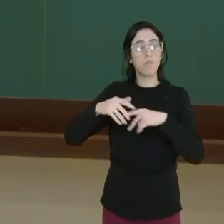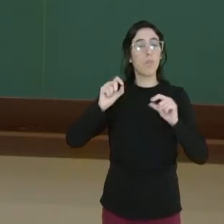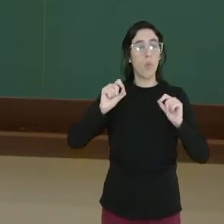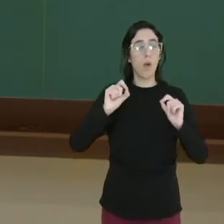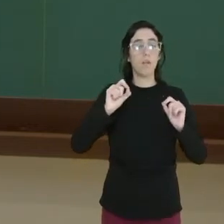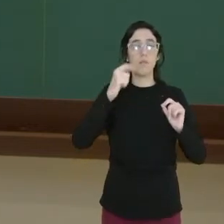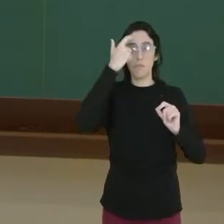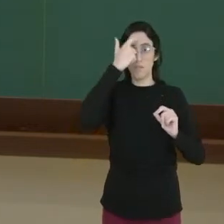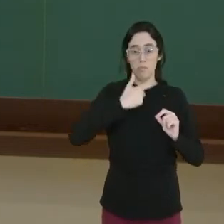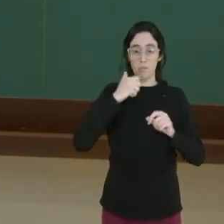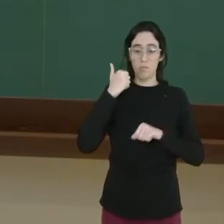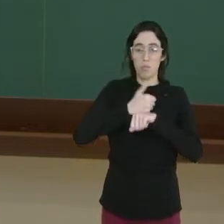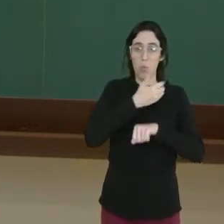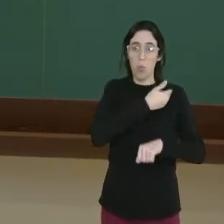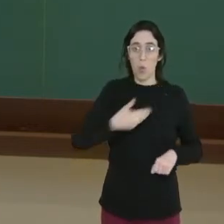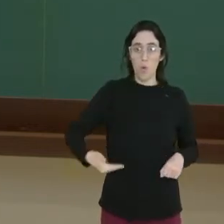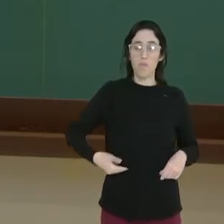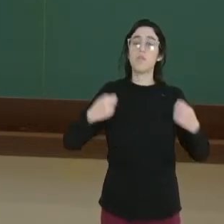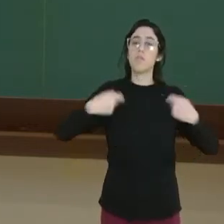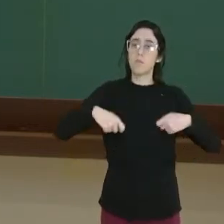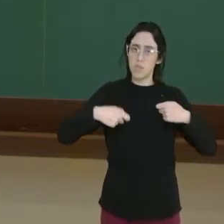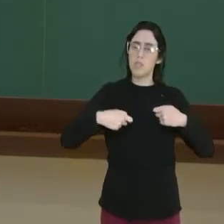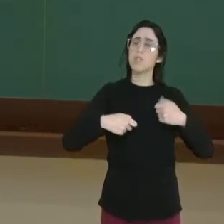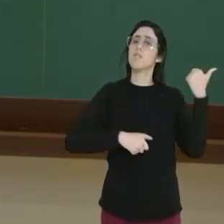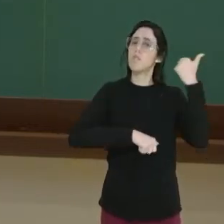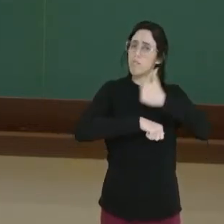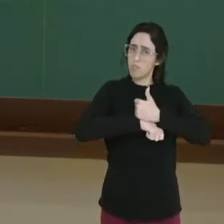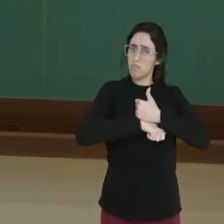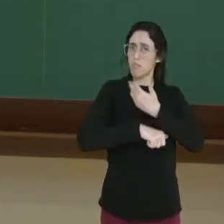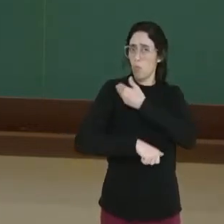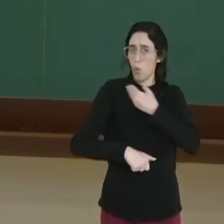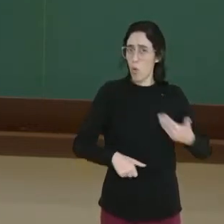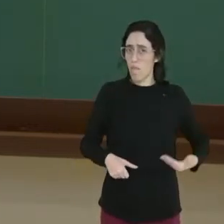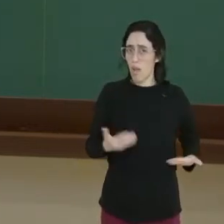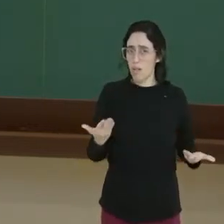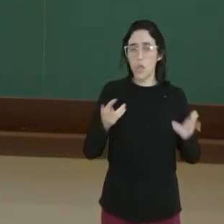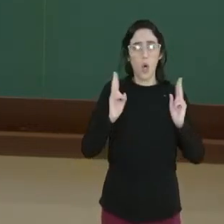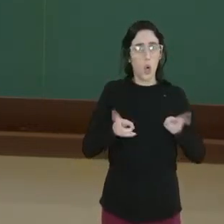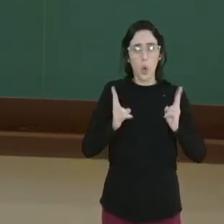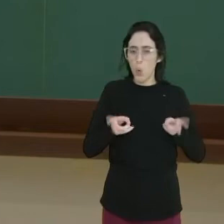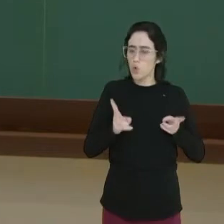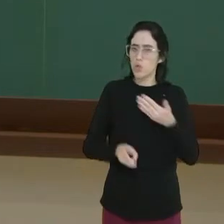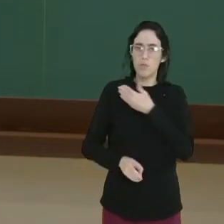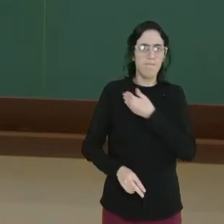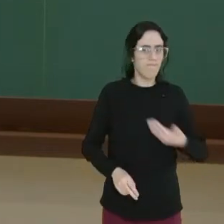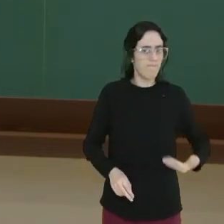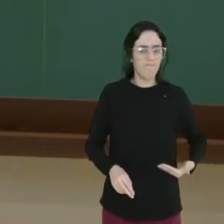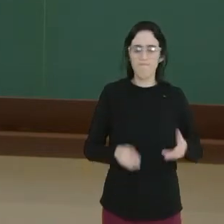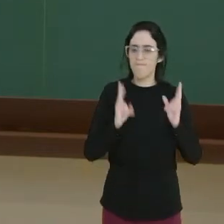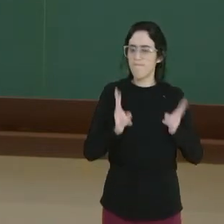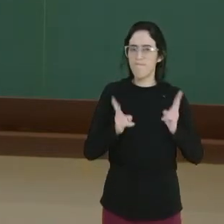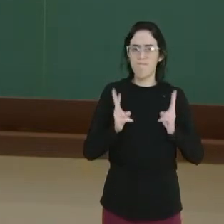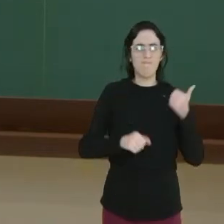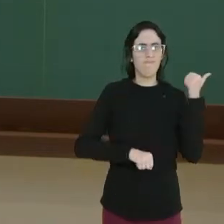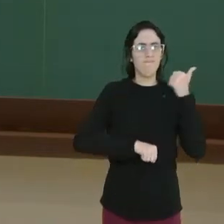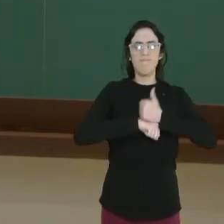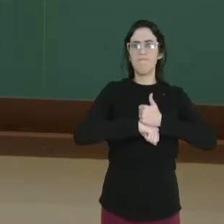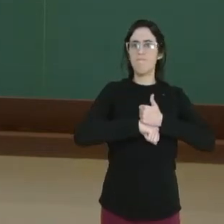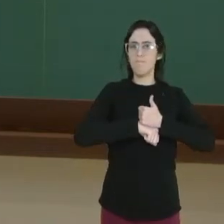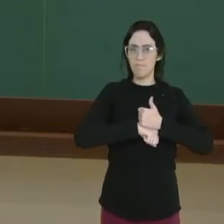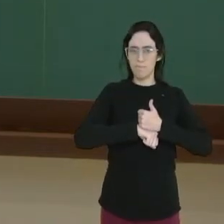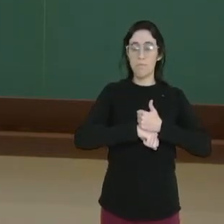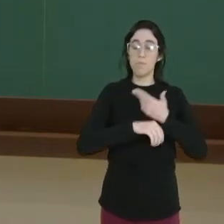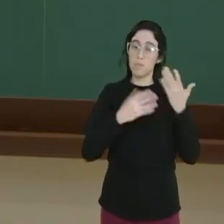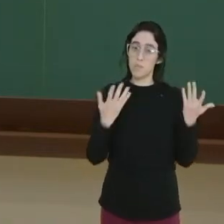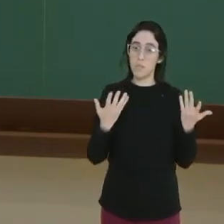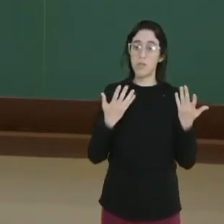deve governar, tá? Então essa é a ideia, deve se manter no poder. Logo, política para o